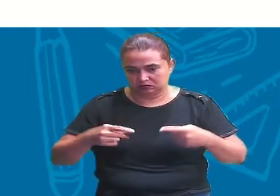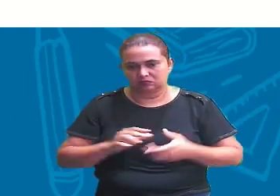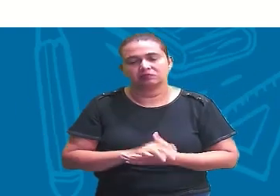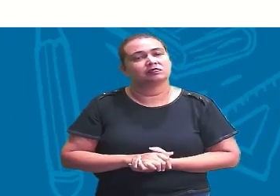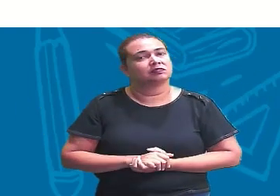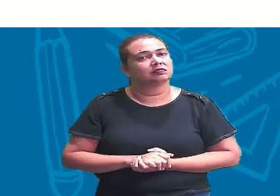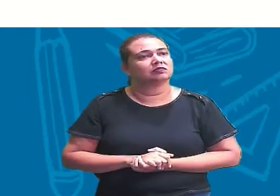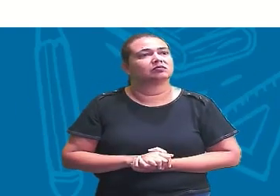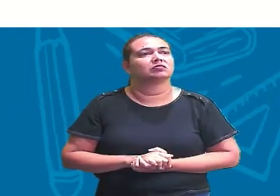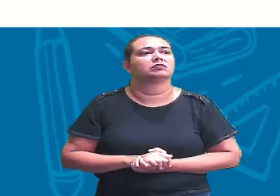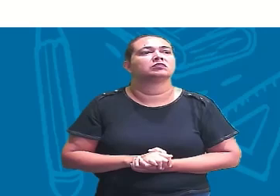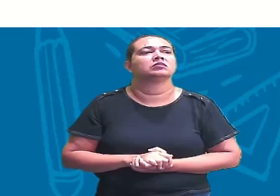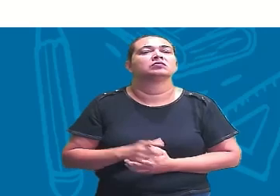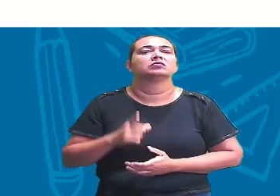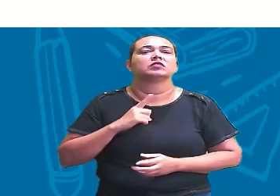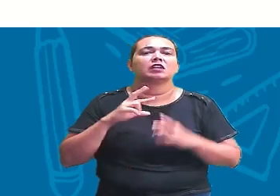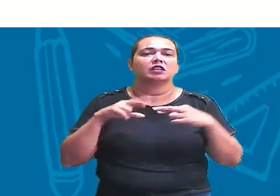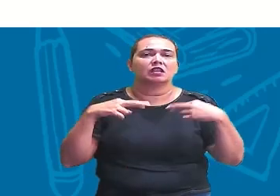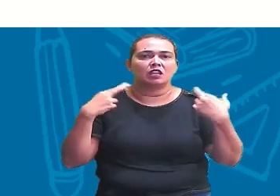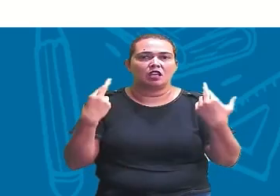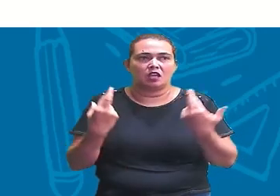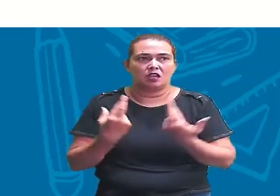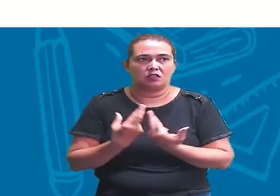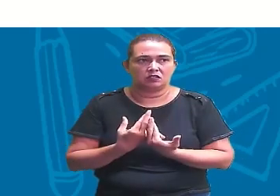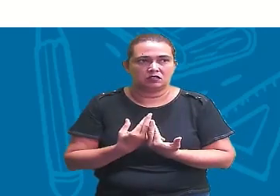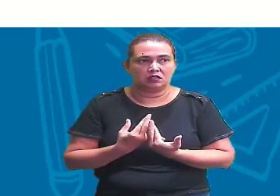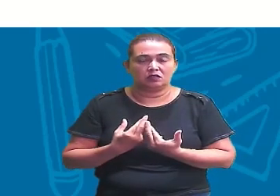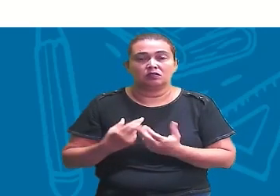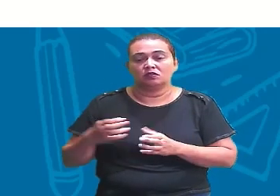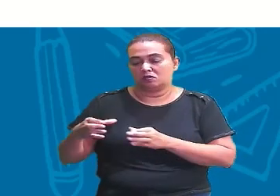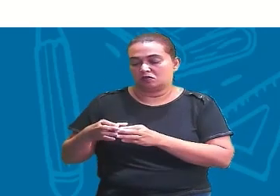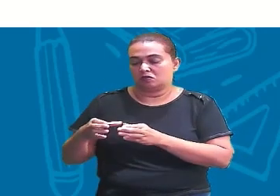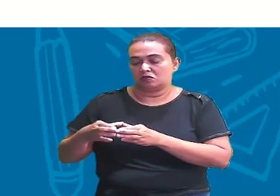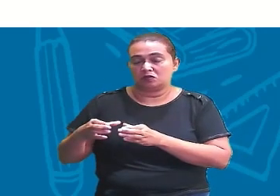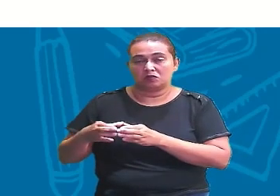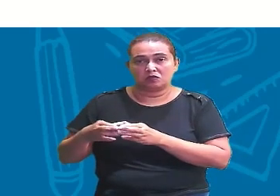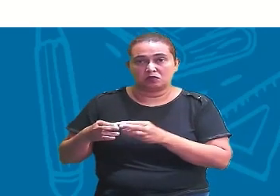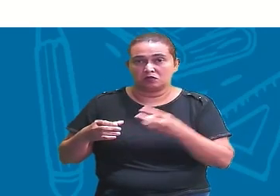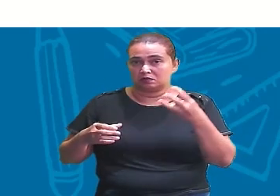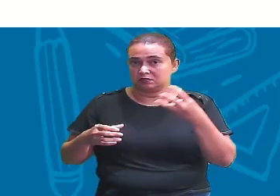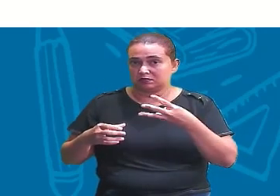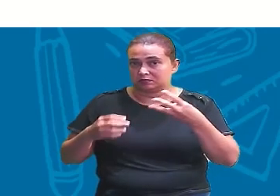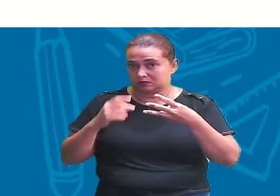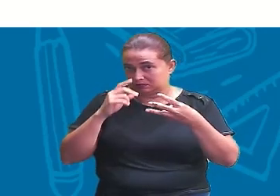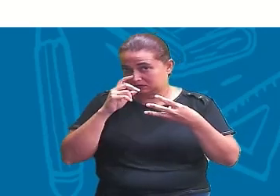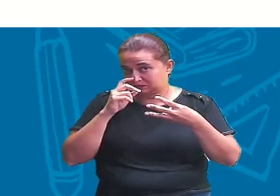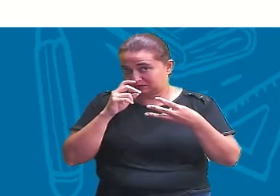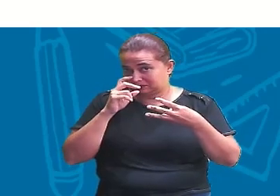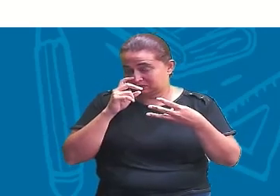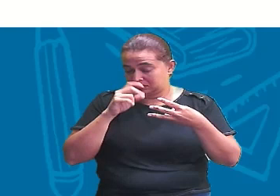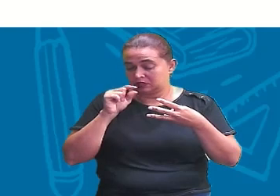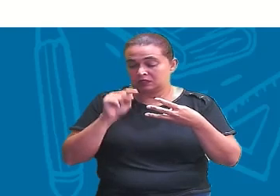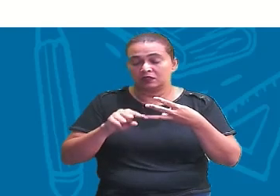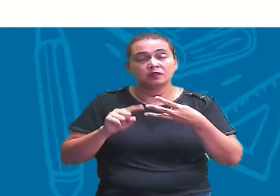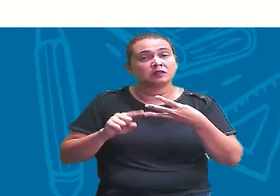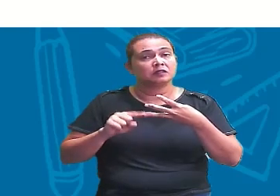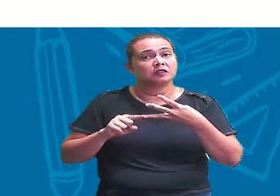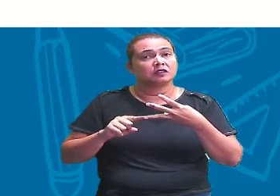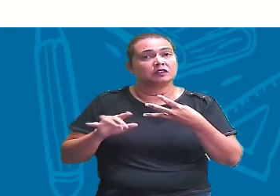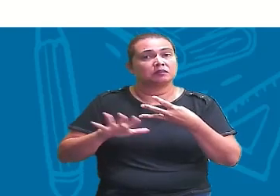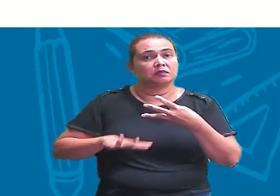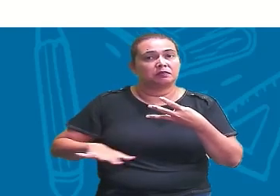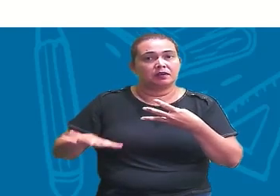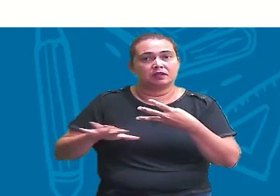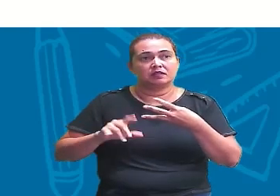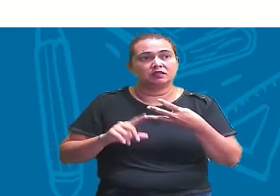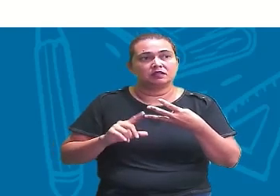problema. Durante a reunião, o terceiro estado, ele vai perceber que ele não